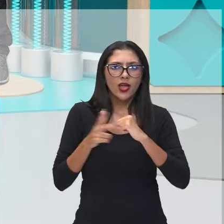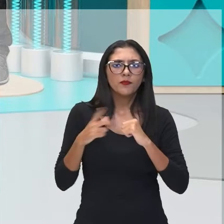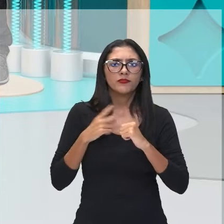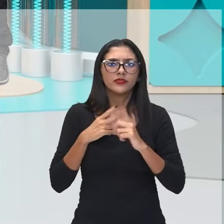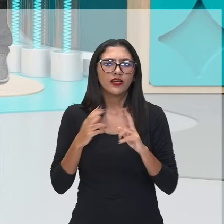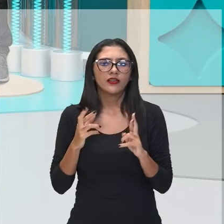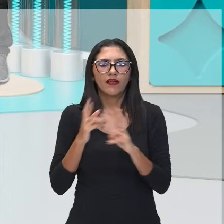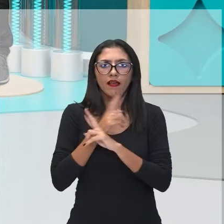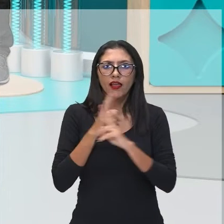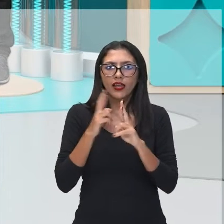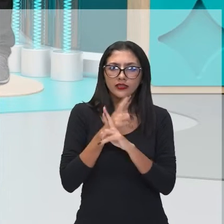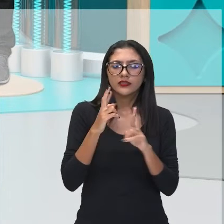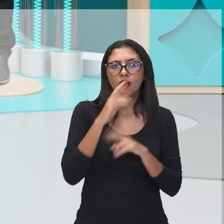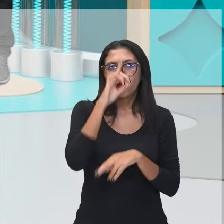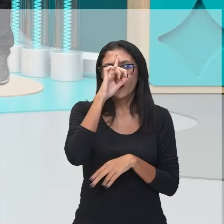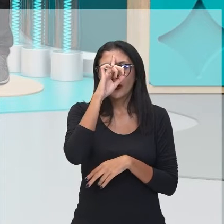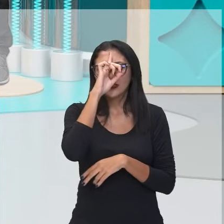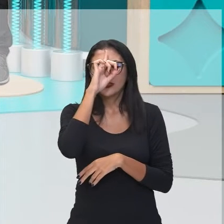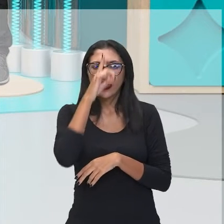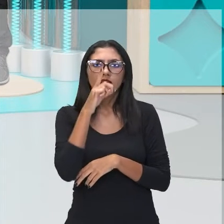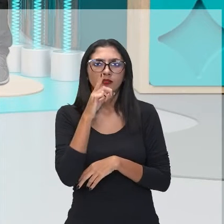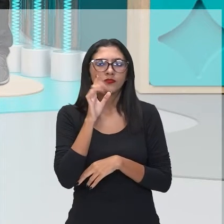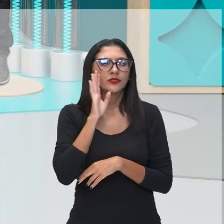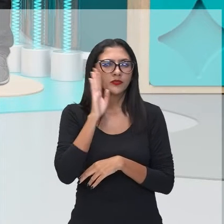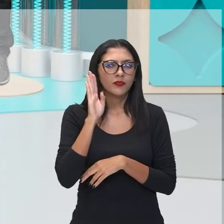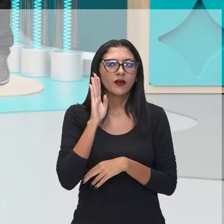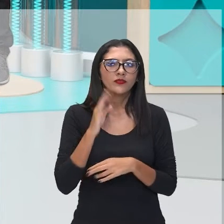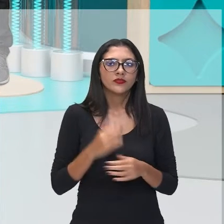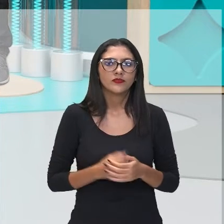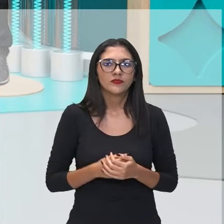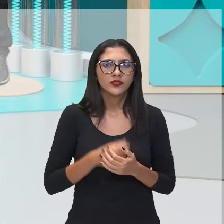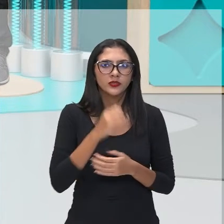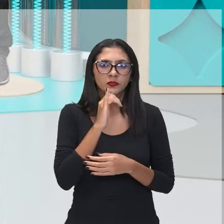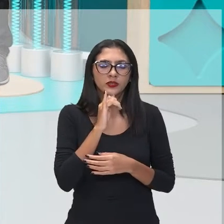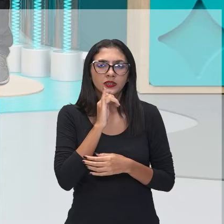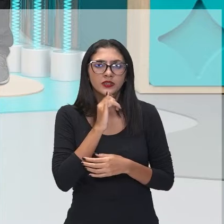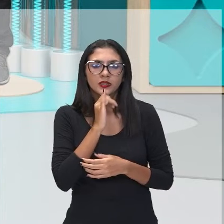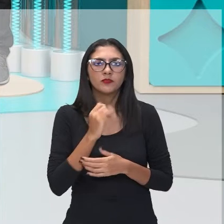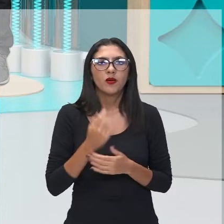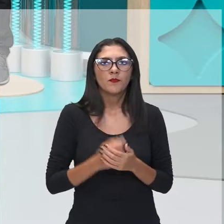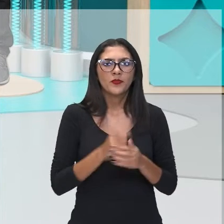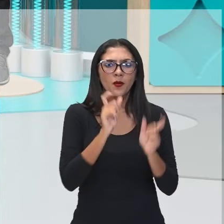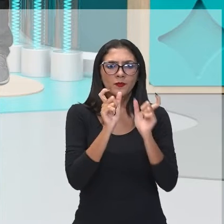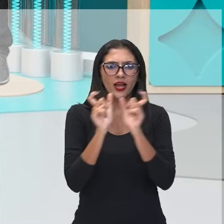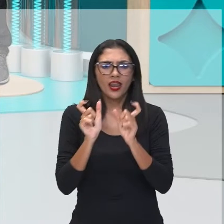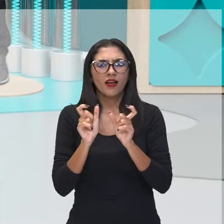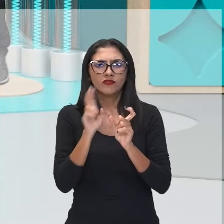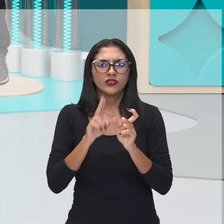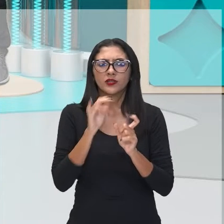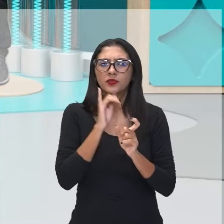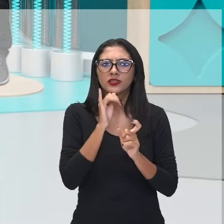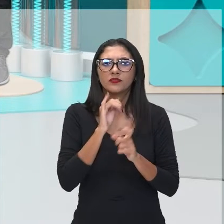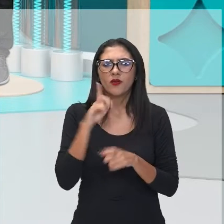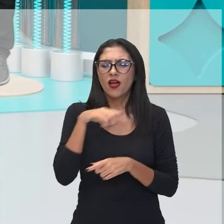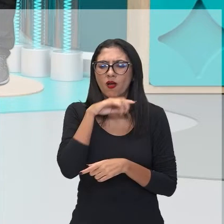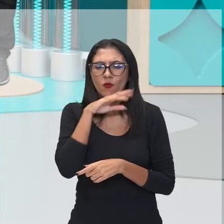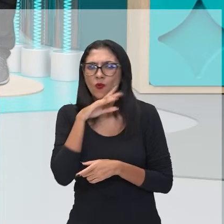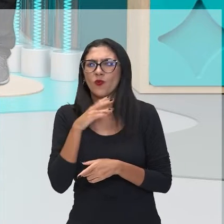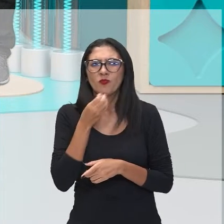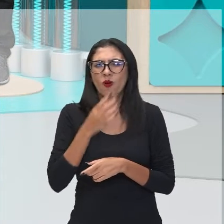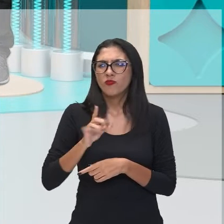relativização em relação à ideia, sempre levando para um lado inferior, dizendo que ela não é boa, ok? Vamos